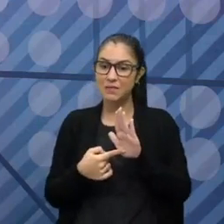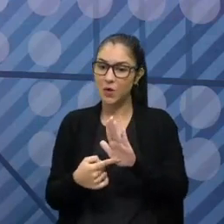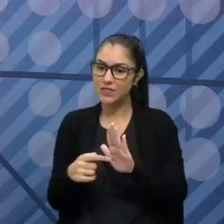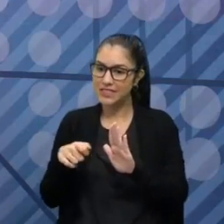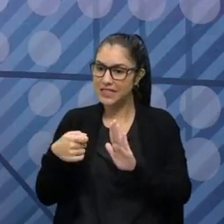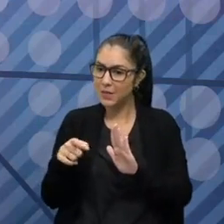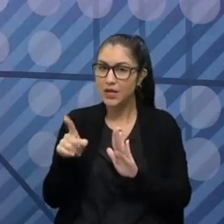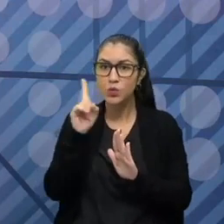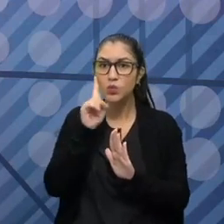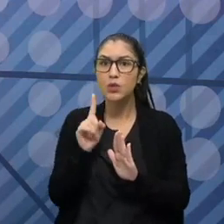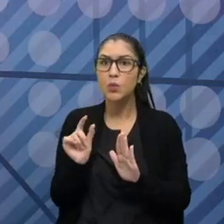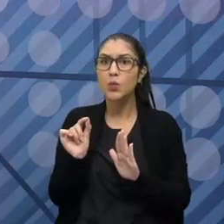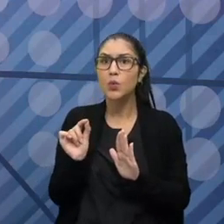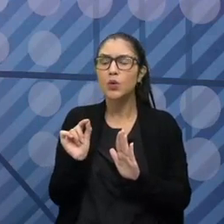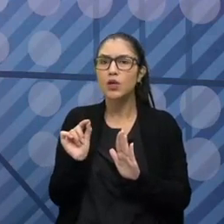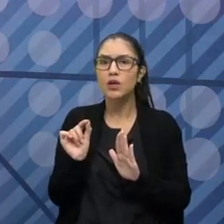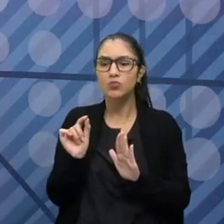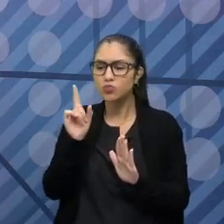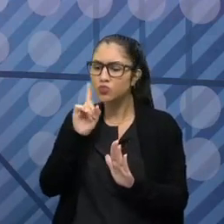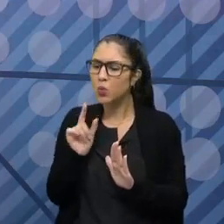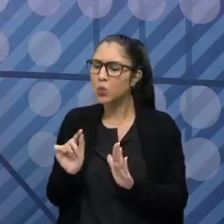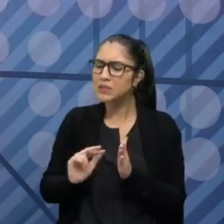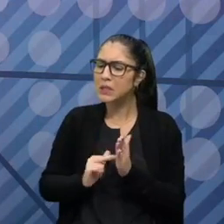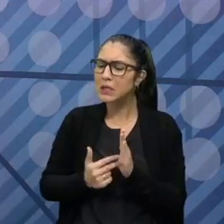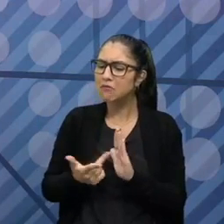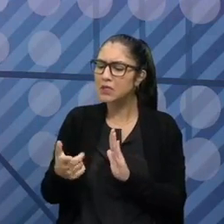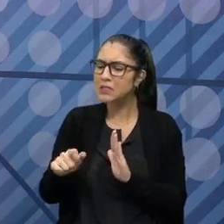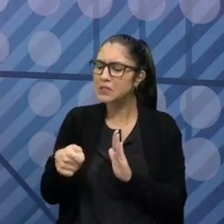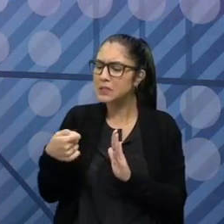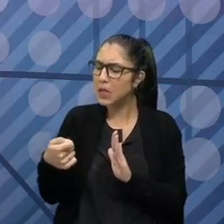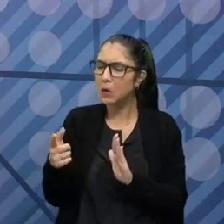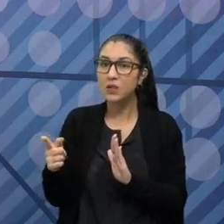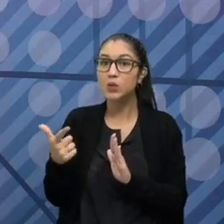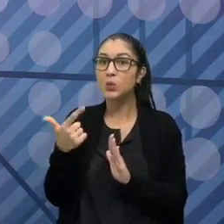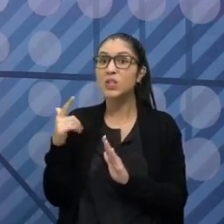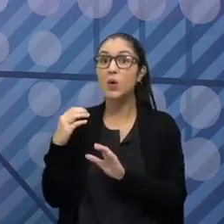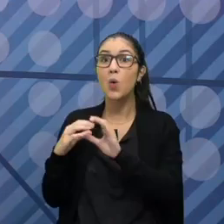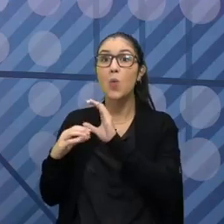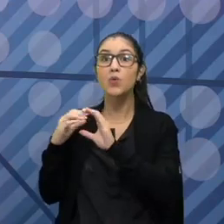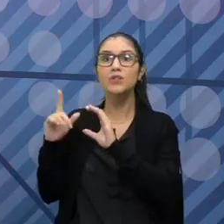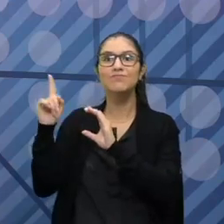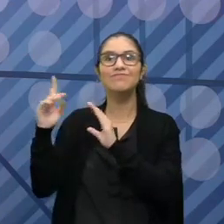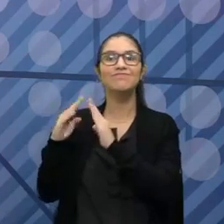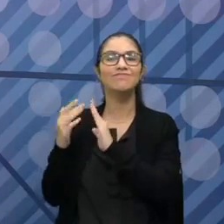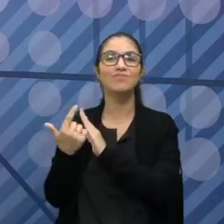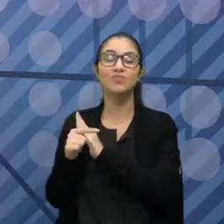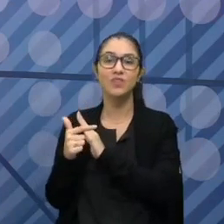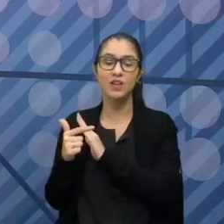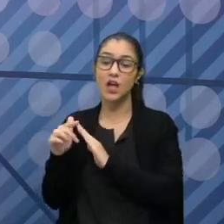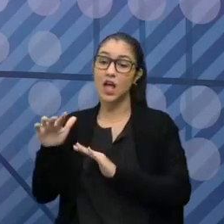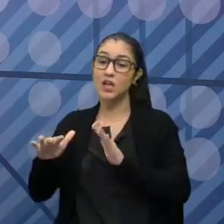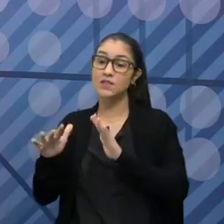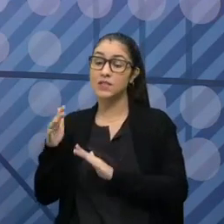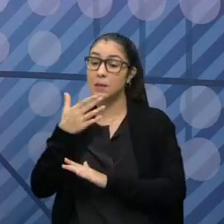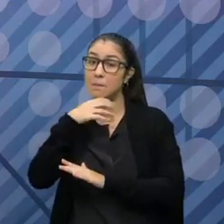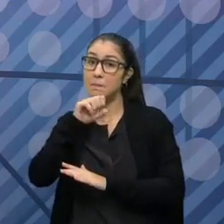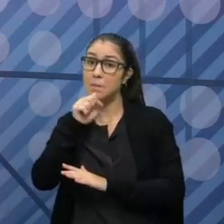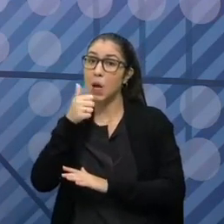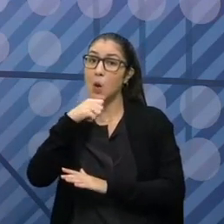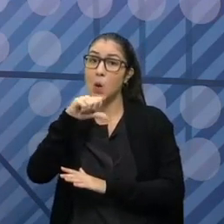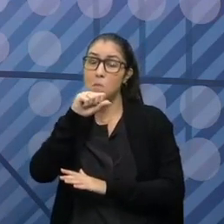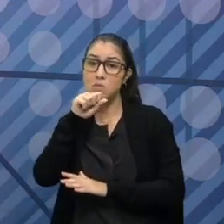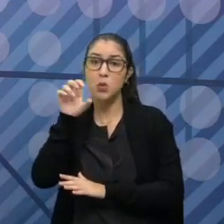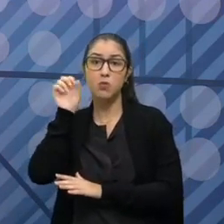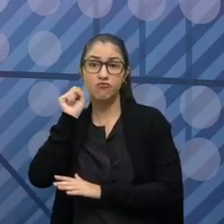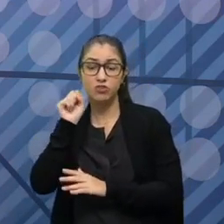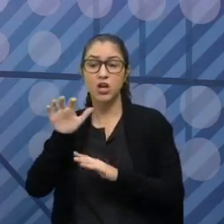que ele não sabe o que é, ele não sabe o que significa, porque ele não tem essa comunicação em casa. Às vezes os pais são ouvintes, os